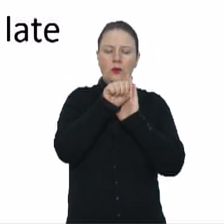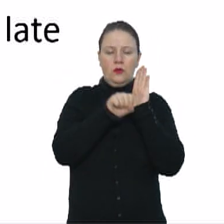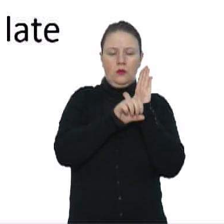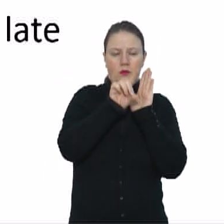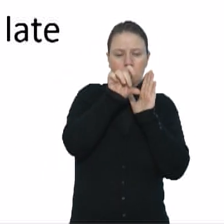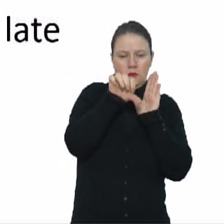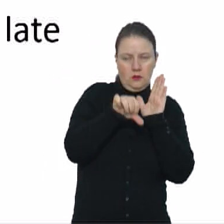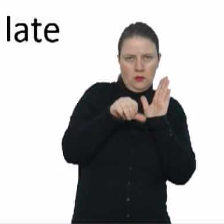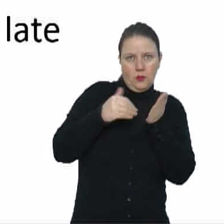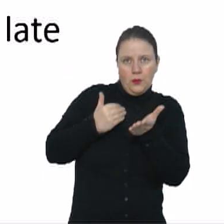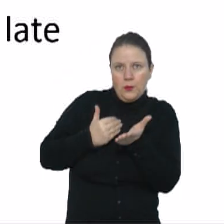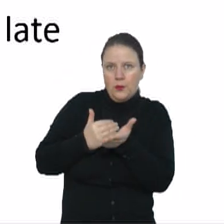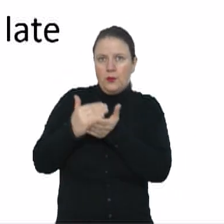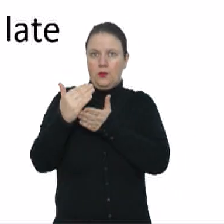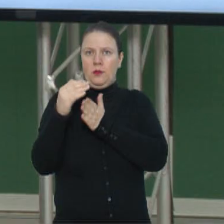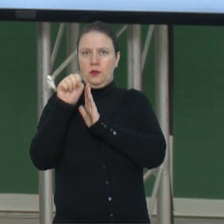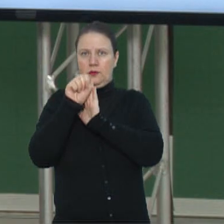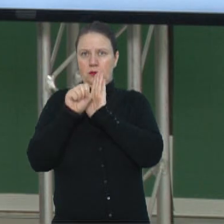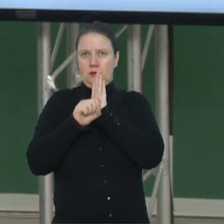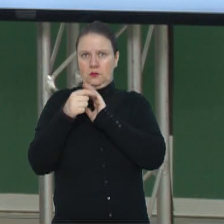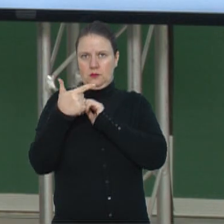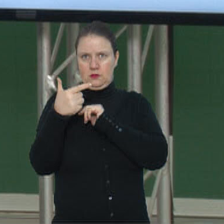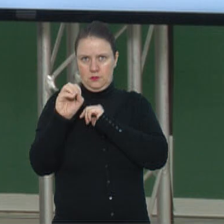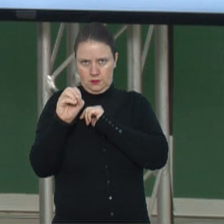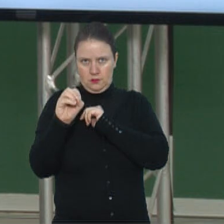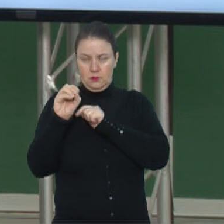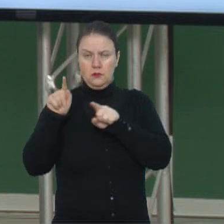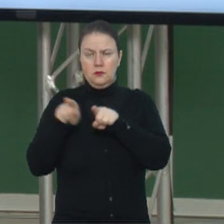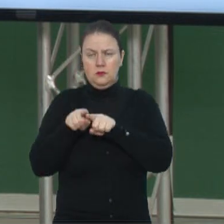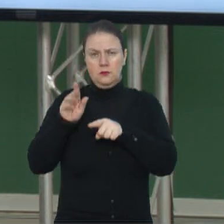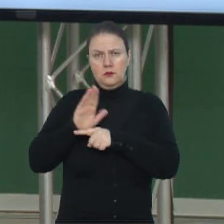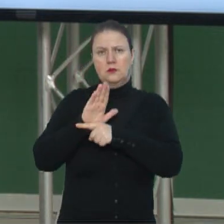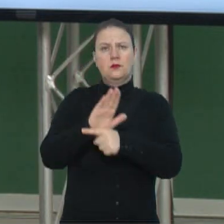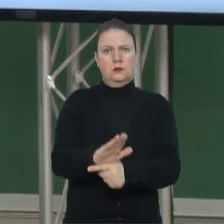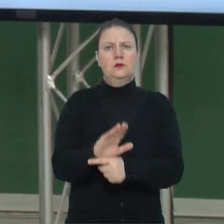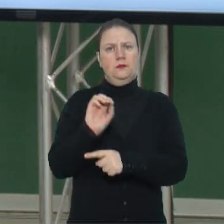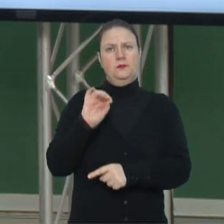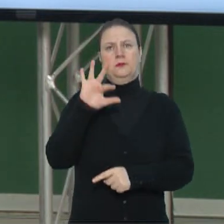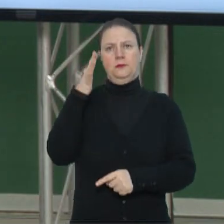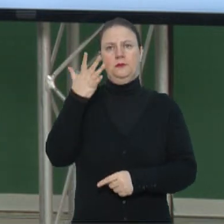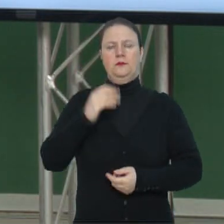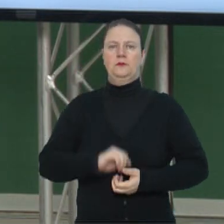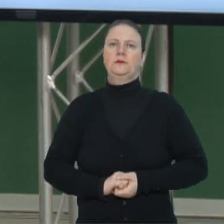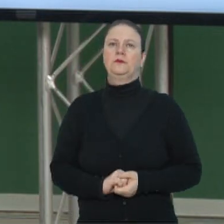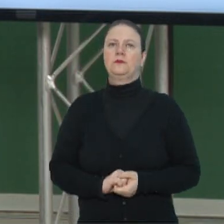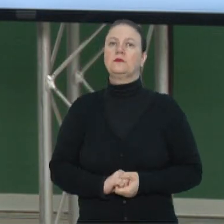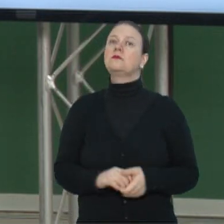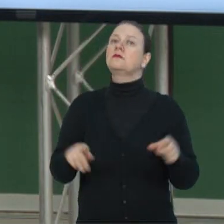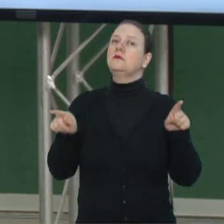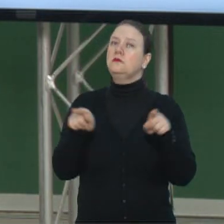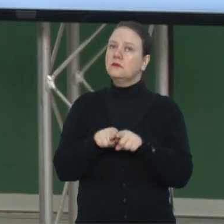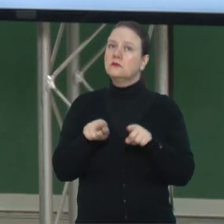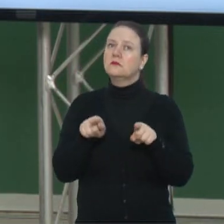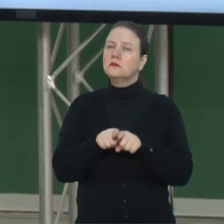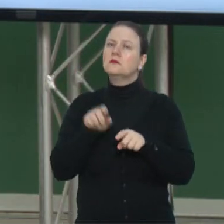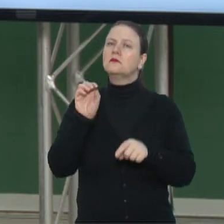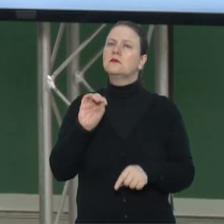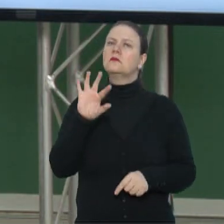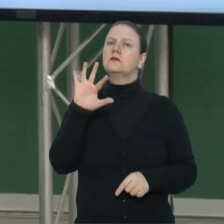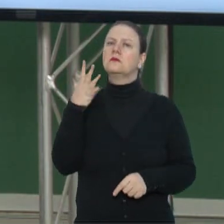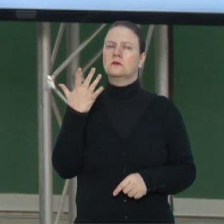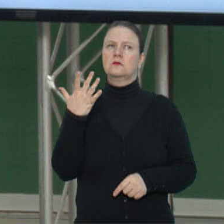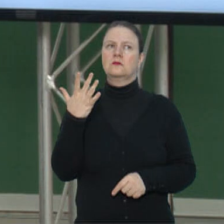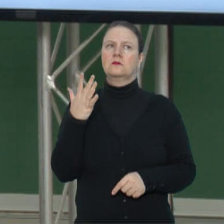século XX. Também ajudou com que isso acontecesse. E por último, né, que aconteceu